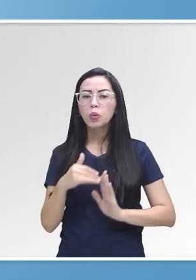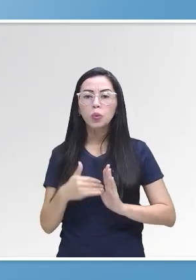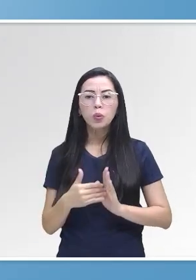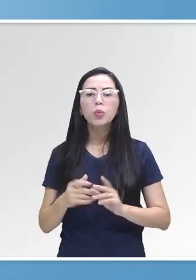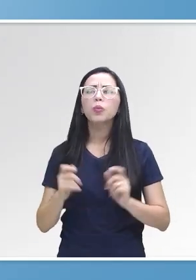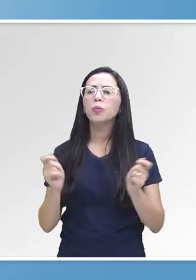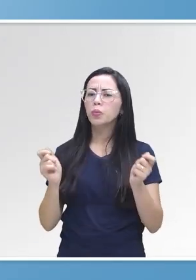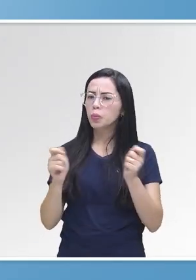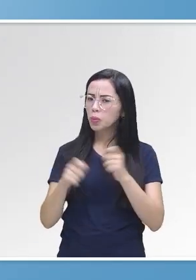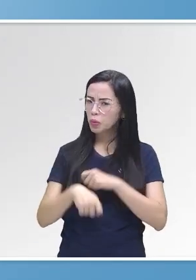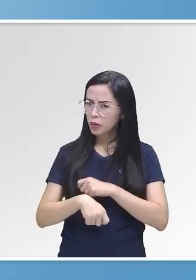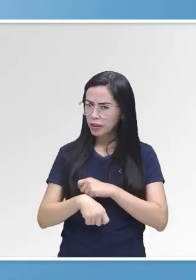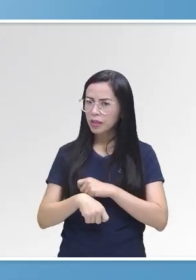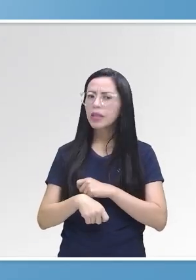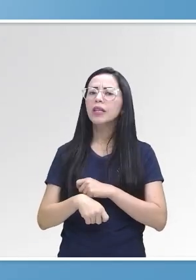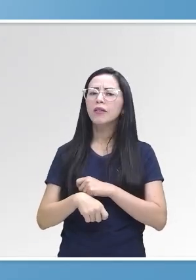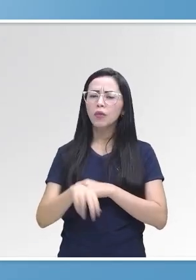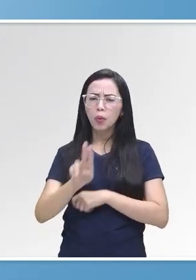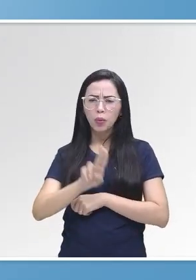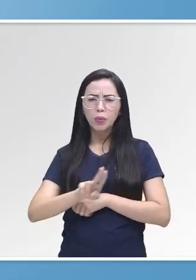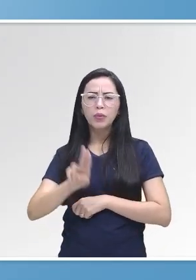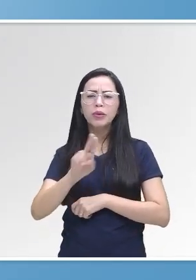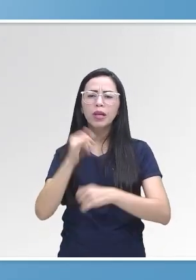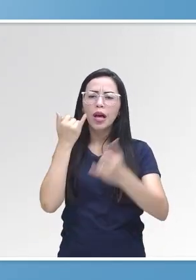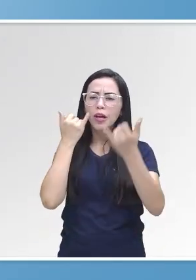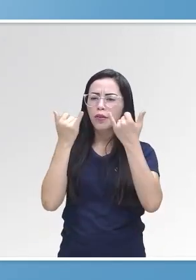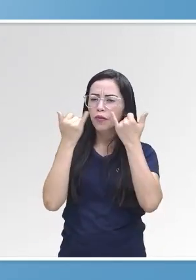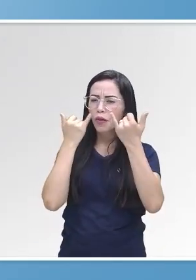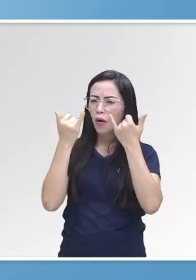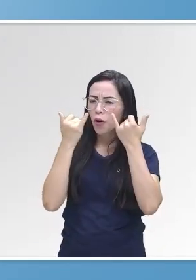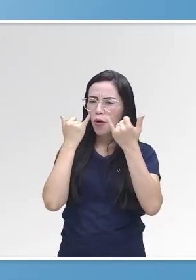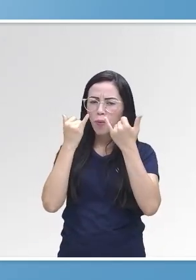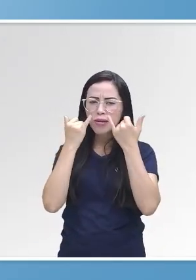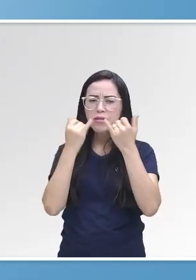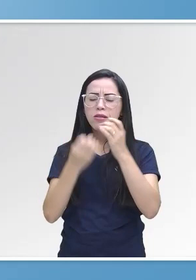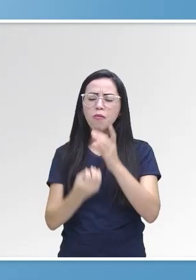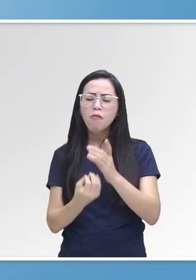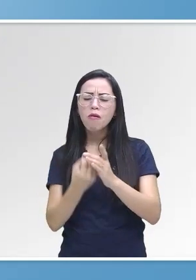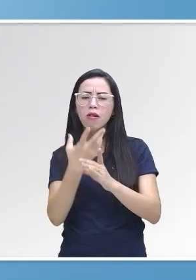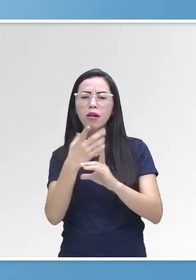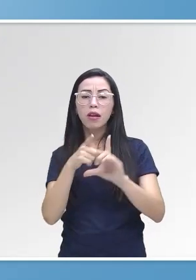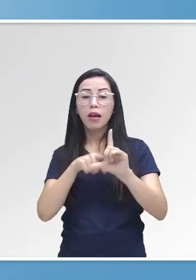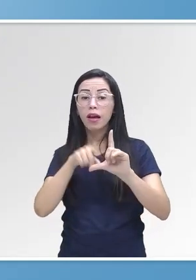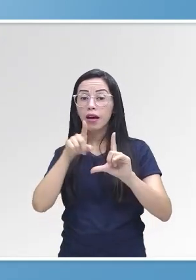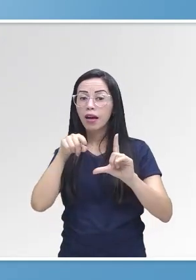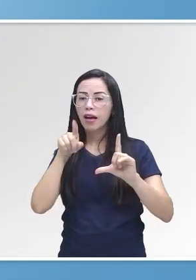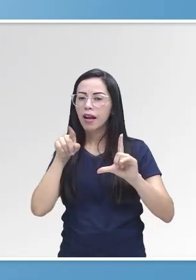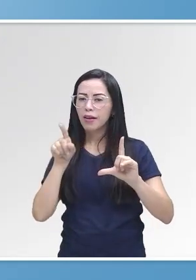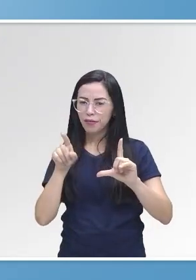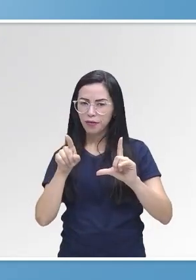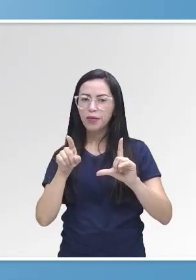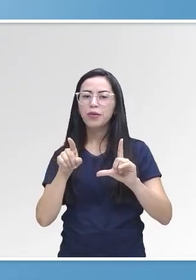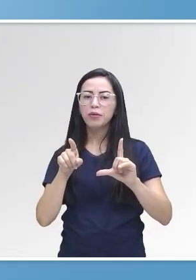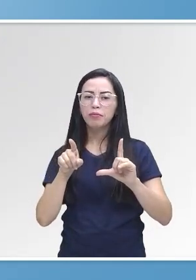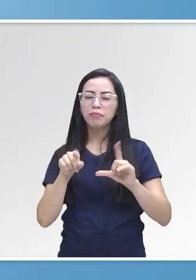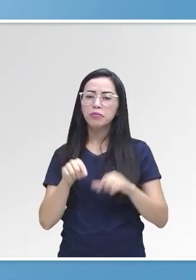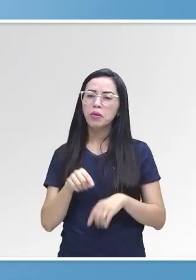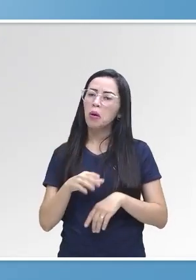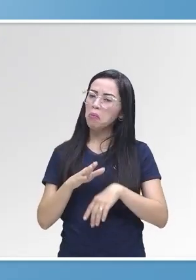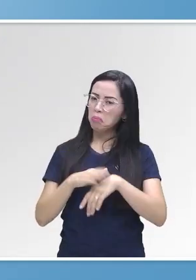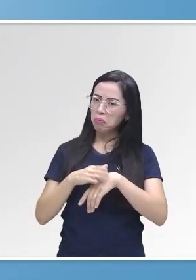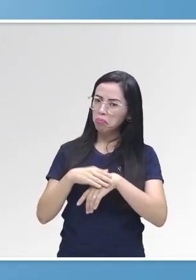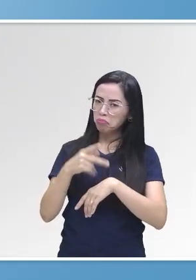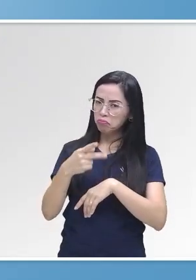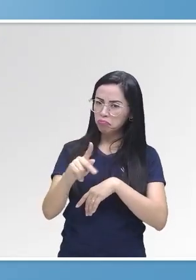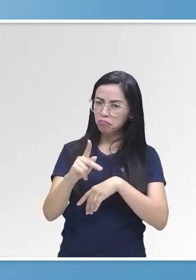representar com gráficos com desenhos em casa vocês podem